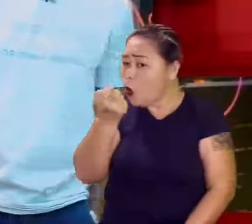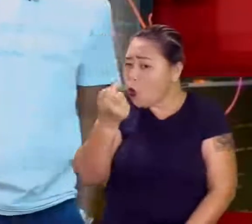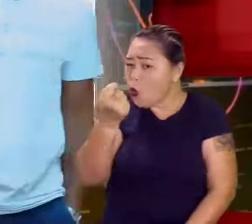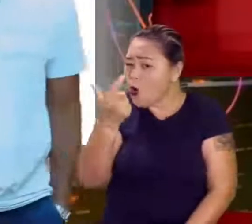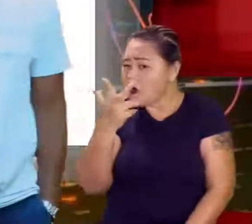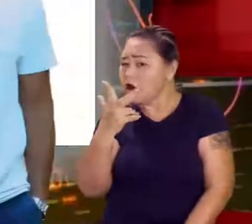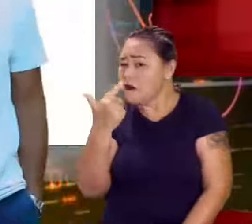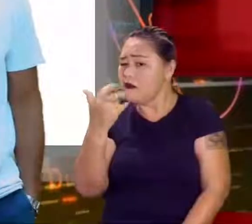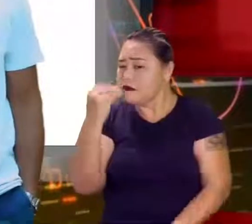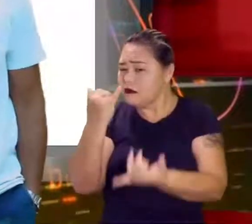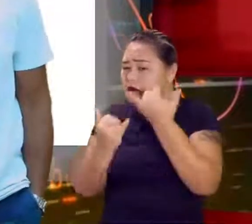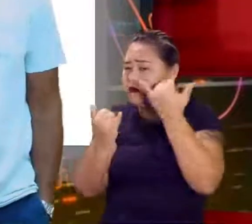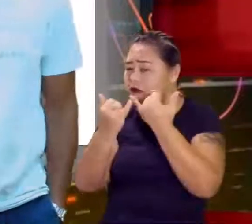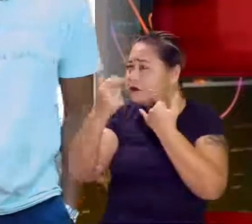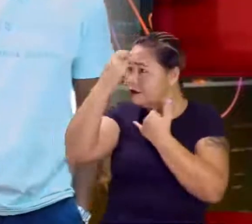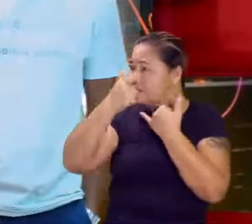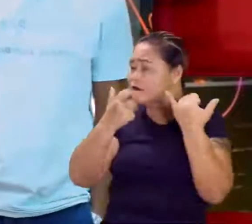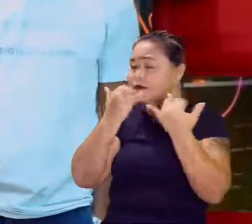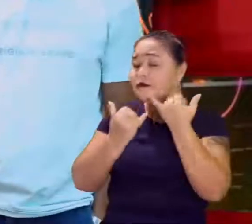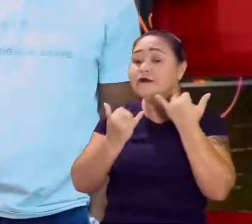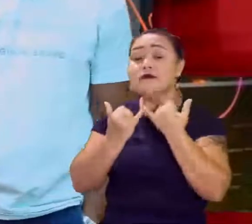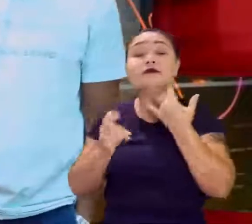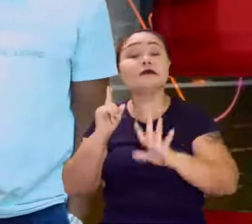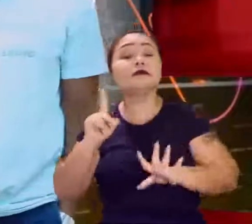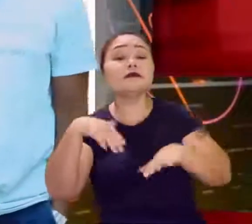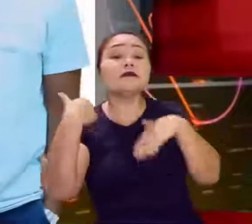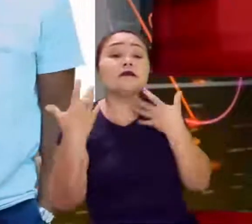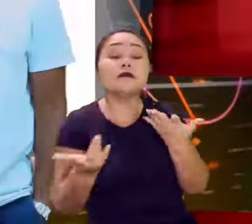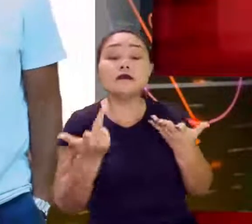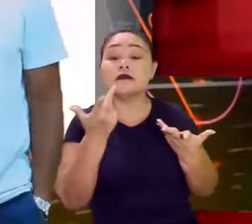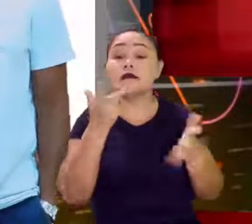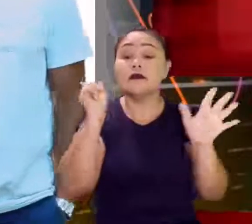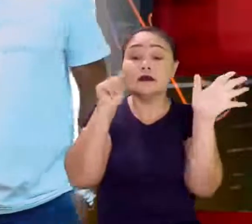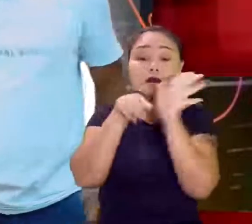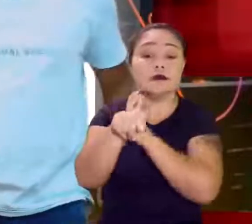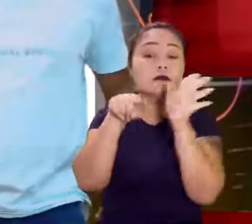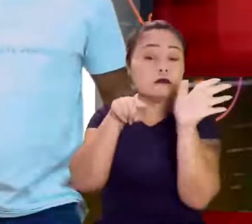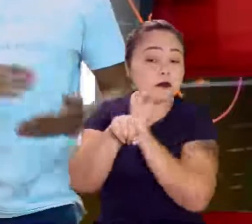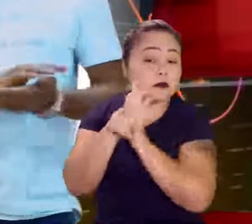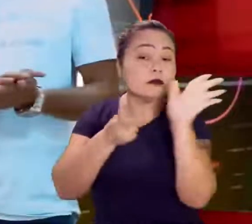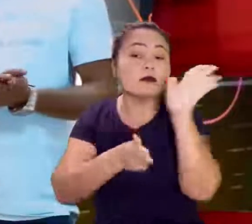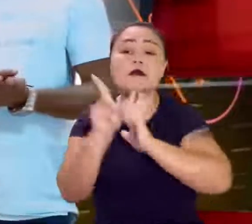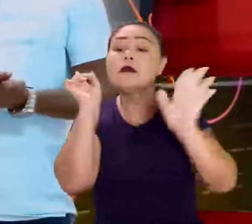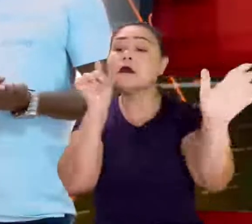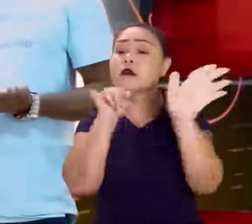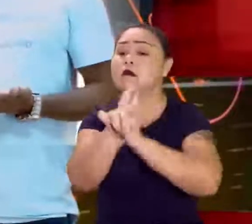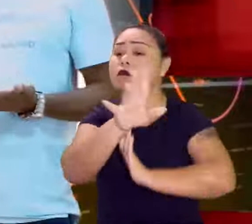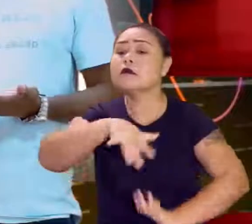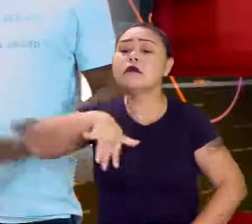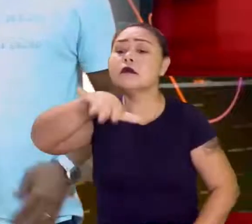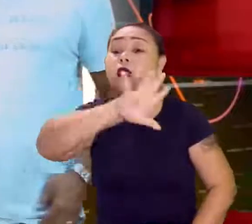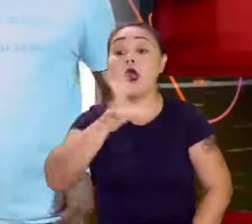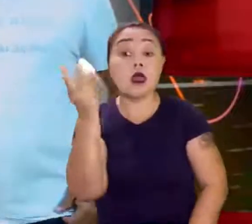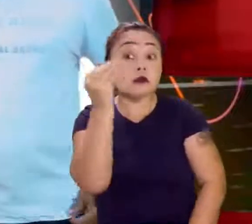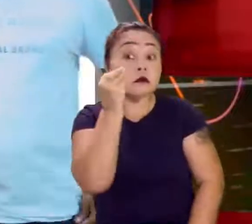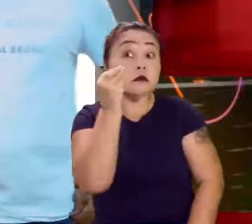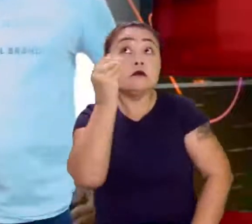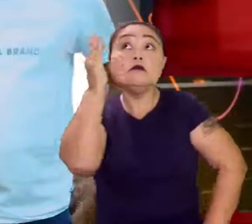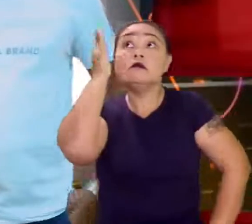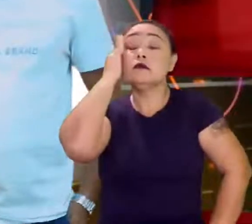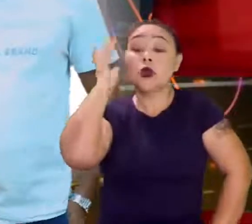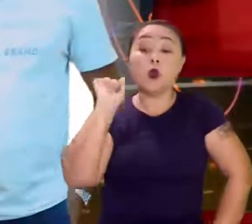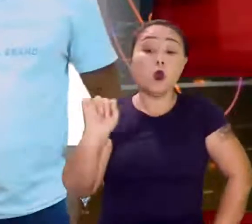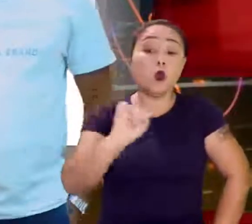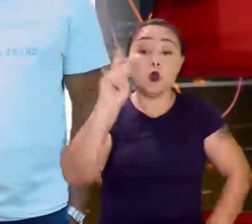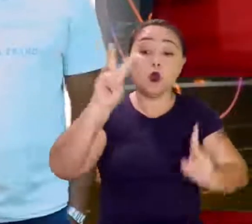meio parecidinha. Então, quando a gente questiona isso, porque a gente sempre fica perguntando para vocês verificar se vocês têm uma ideia do que